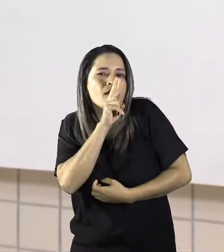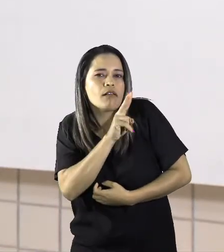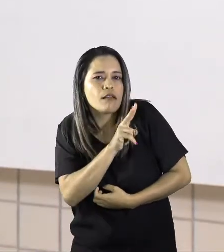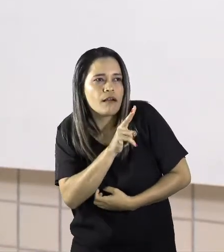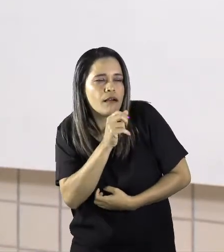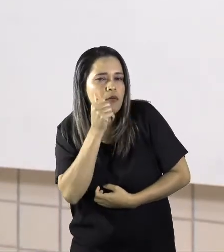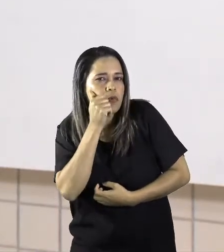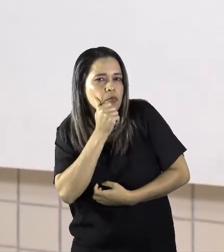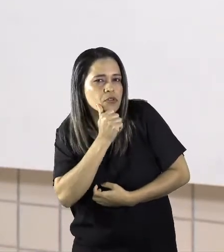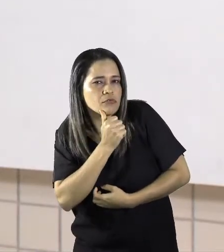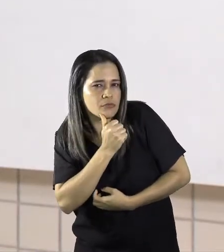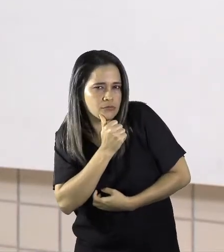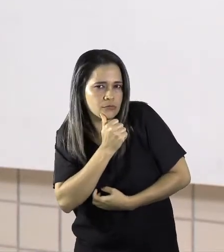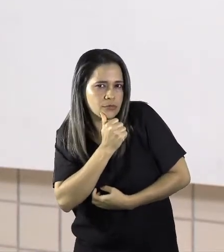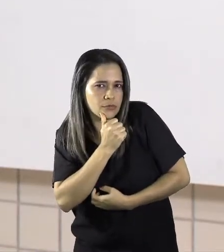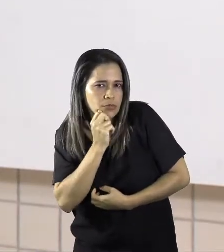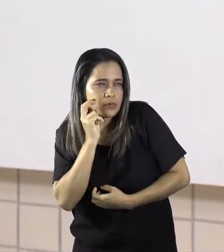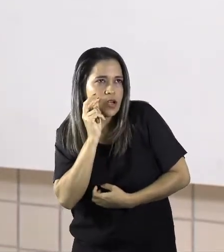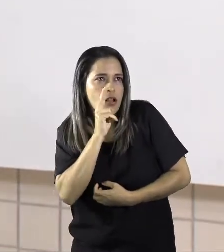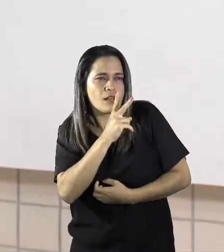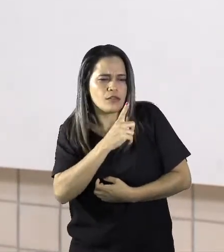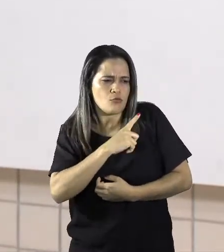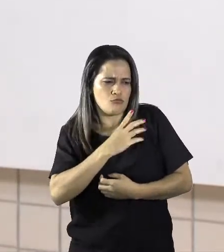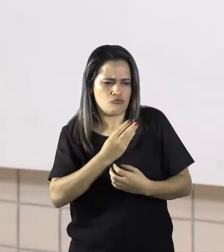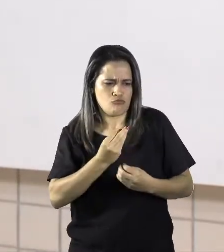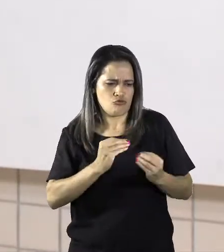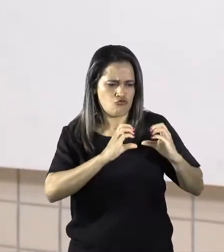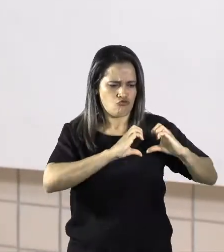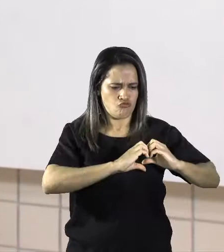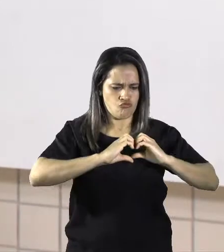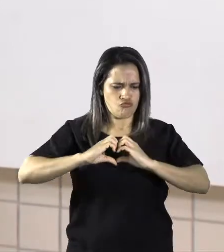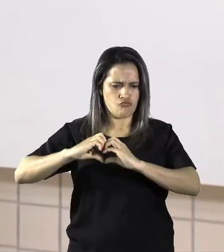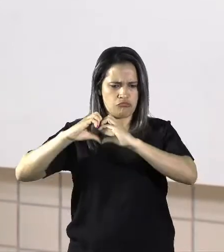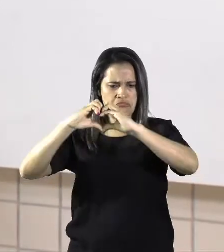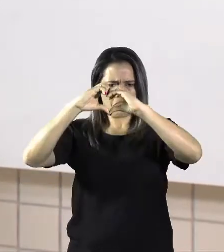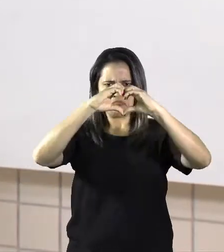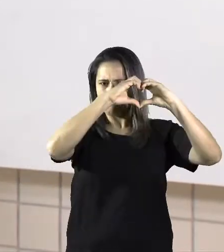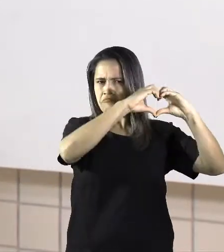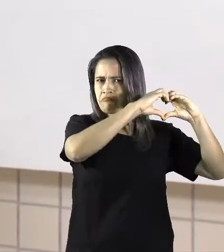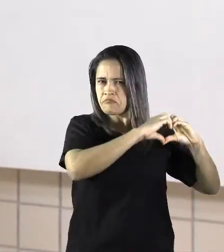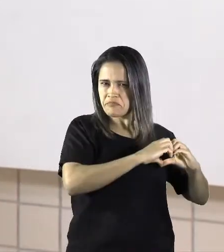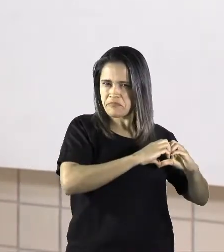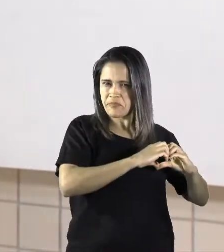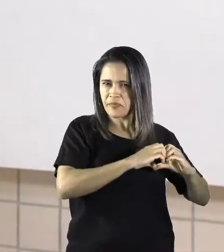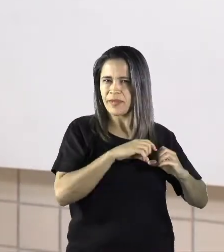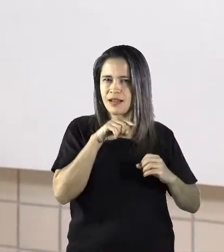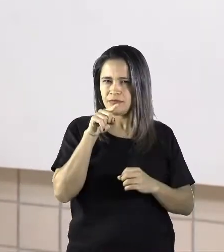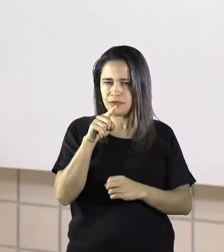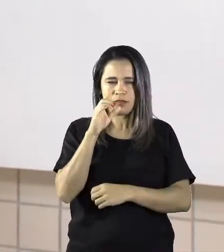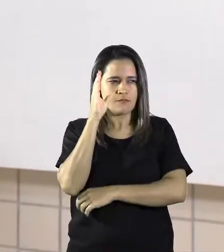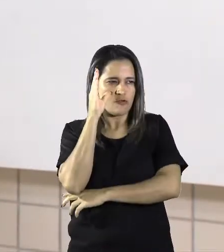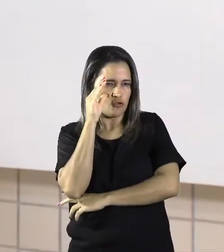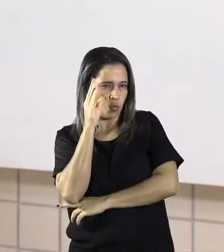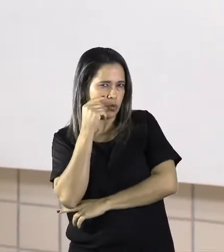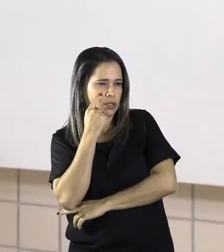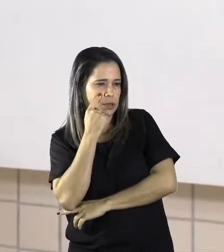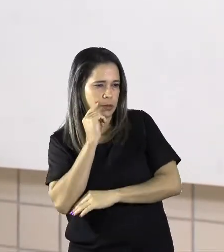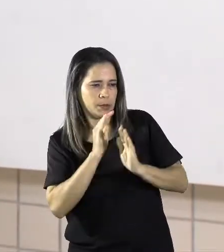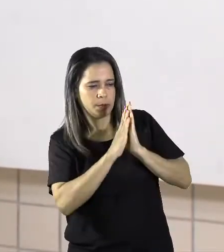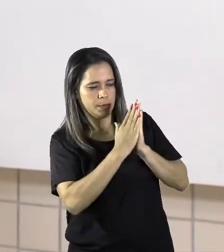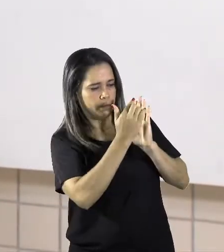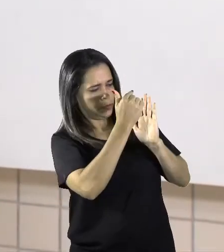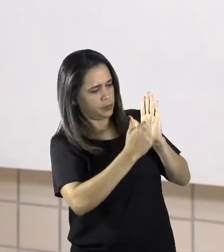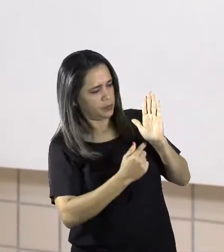ela, para a menina, e aquele monte de coraçãozinho aparecer em volta dele? Você vai observar a capa